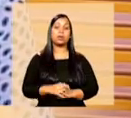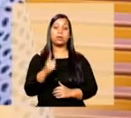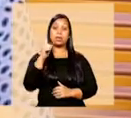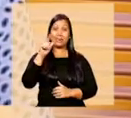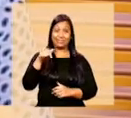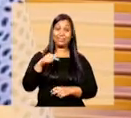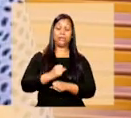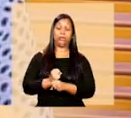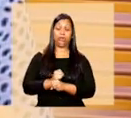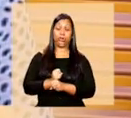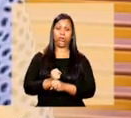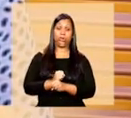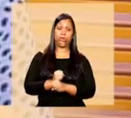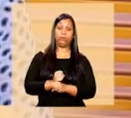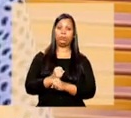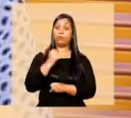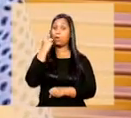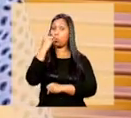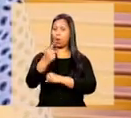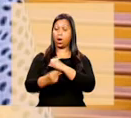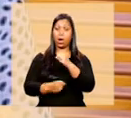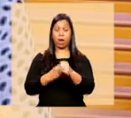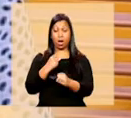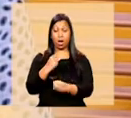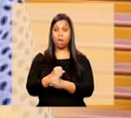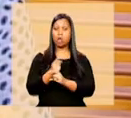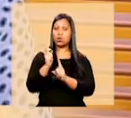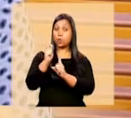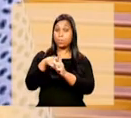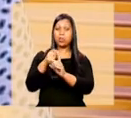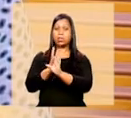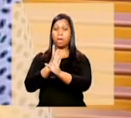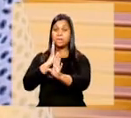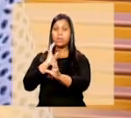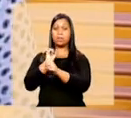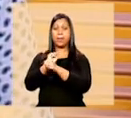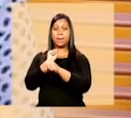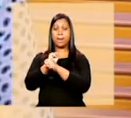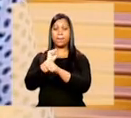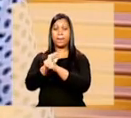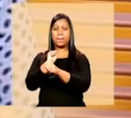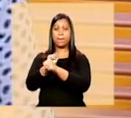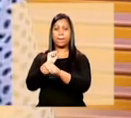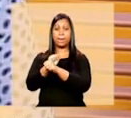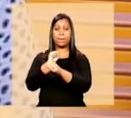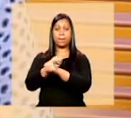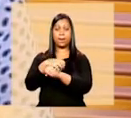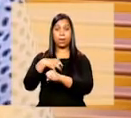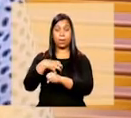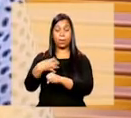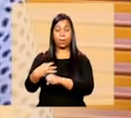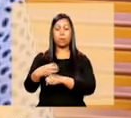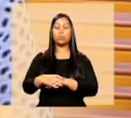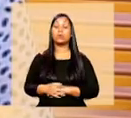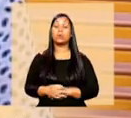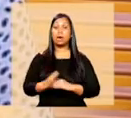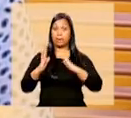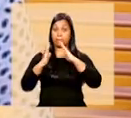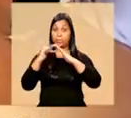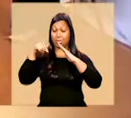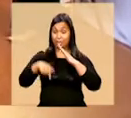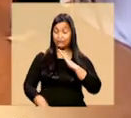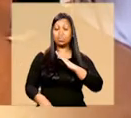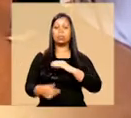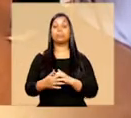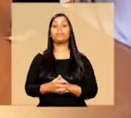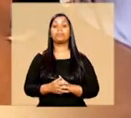Há 17 anos, eu fiquei 1 ano e 1 mês na fila, aguardando o órgão. E morando aqui, ou foi um